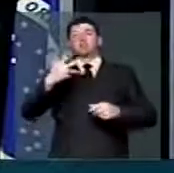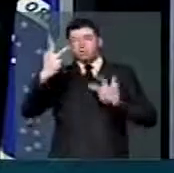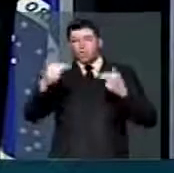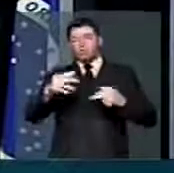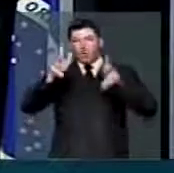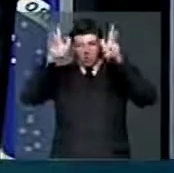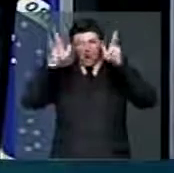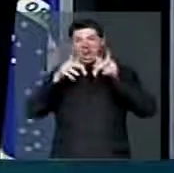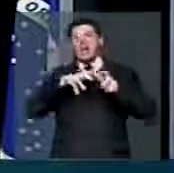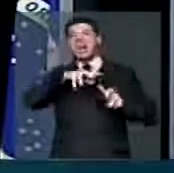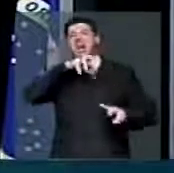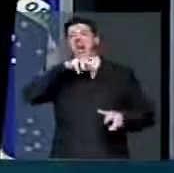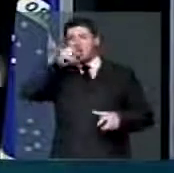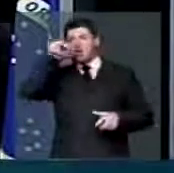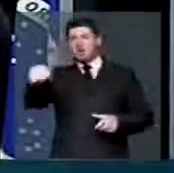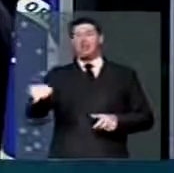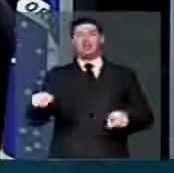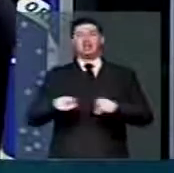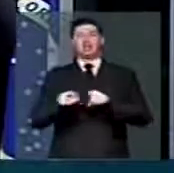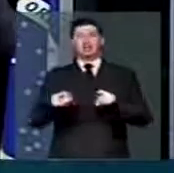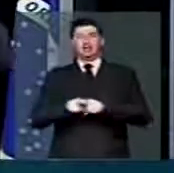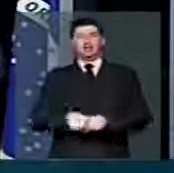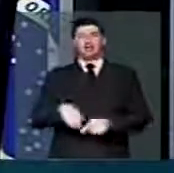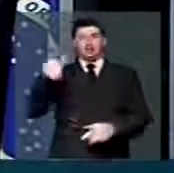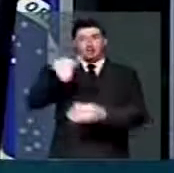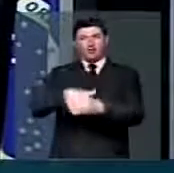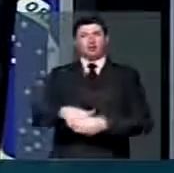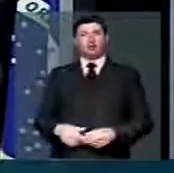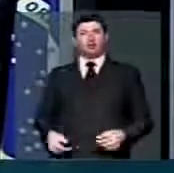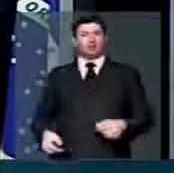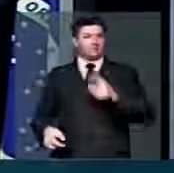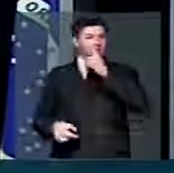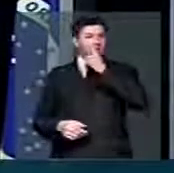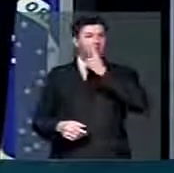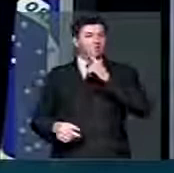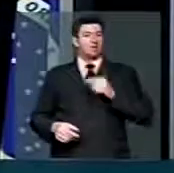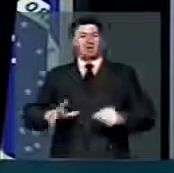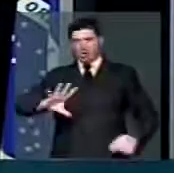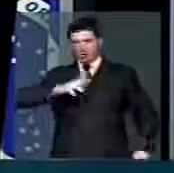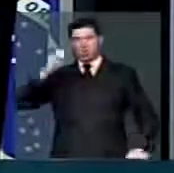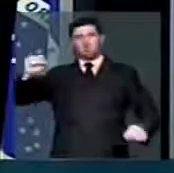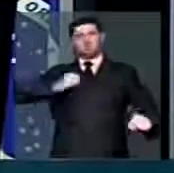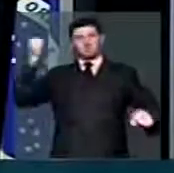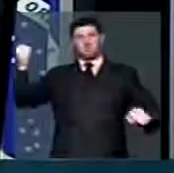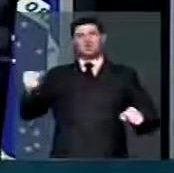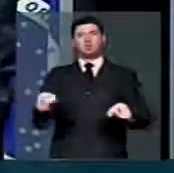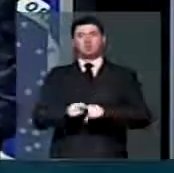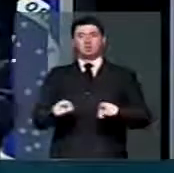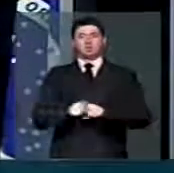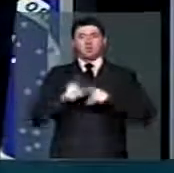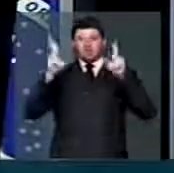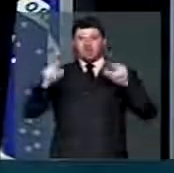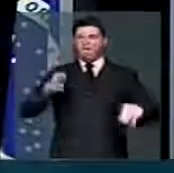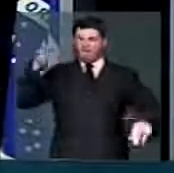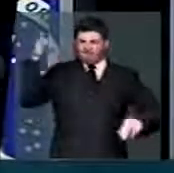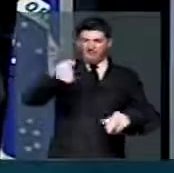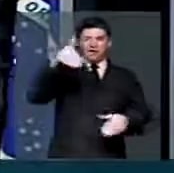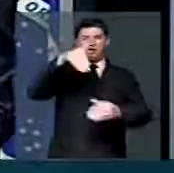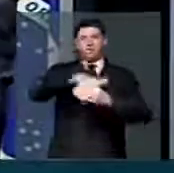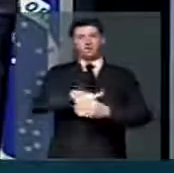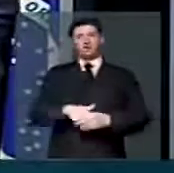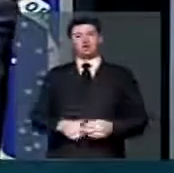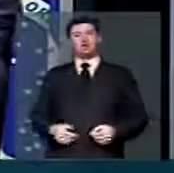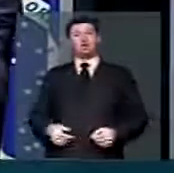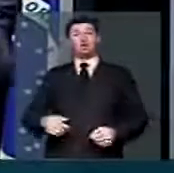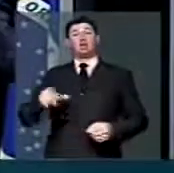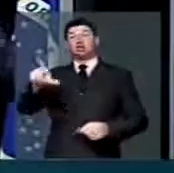vontade. Vão para as urnas também da mesma forma, com a mesma coragem de leão. Vão para as urnas